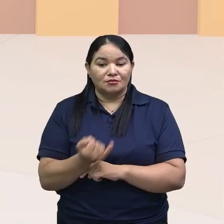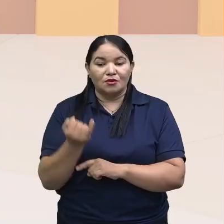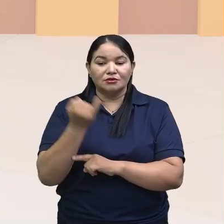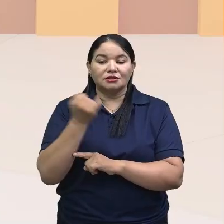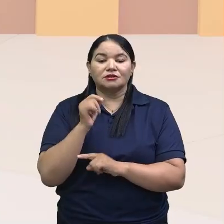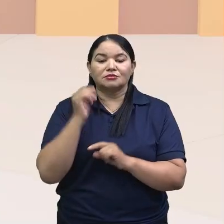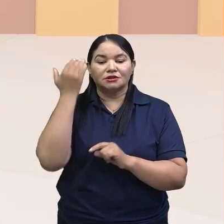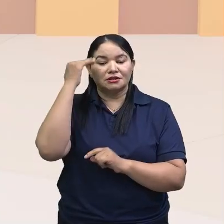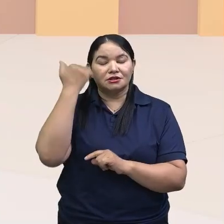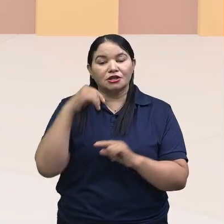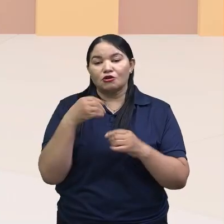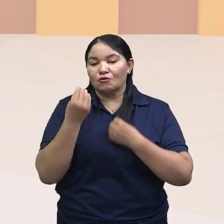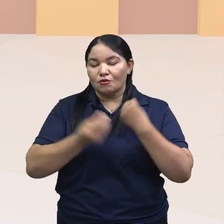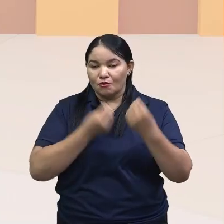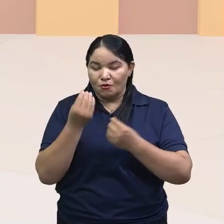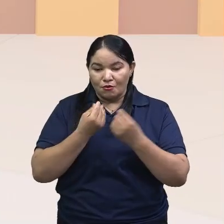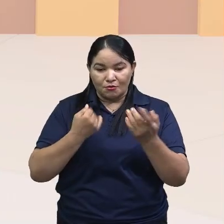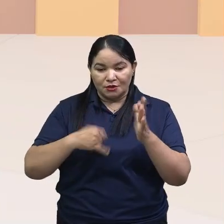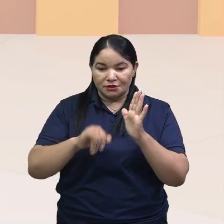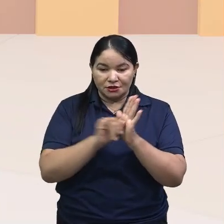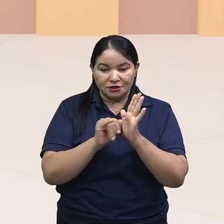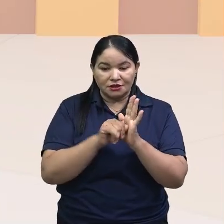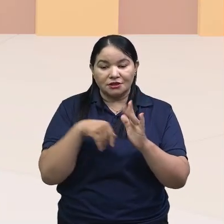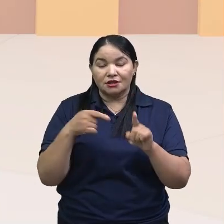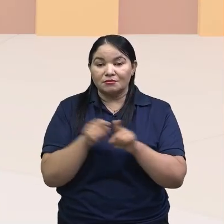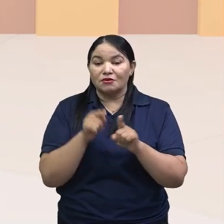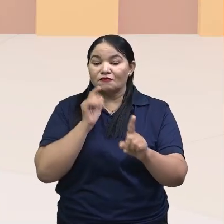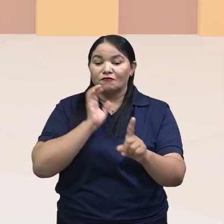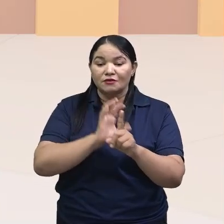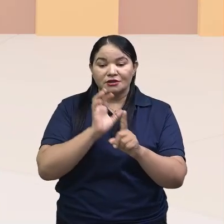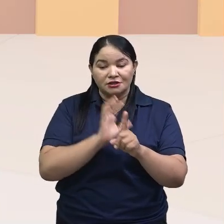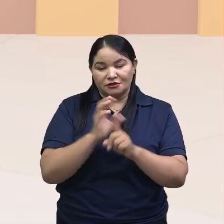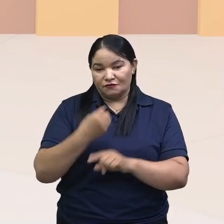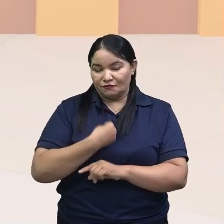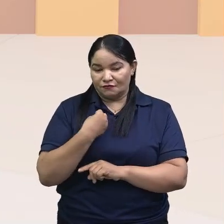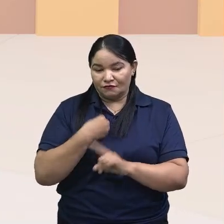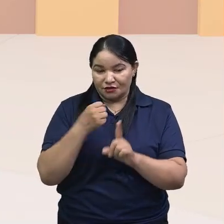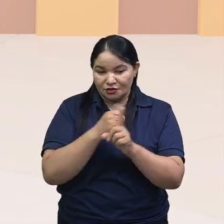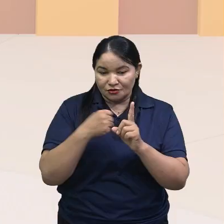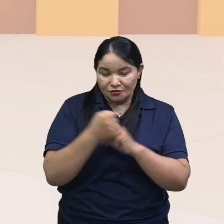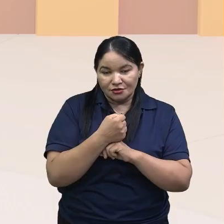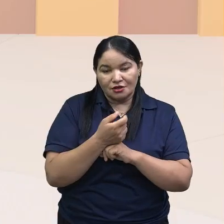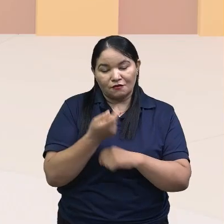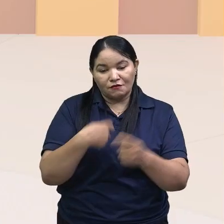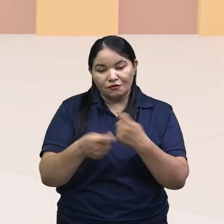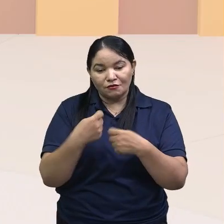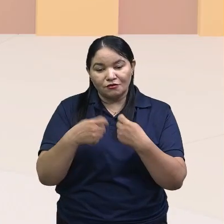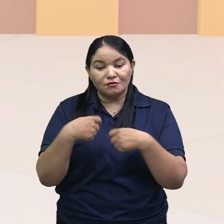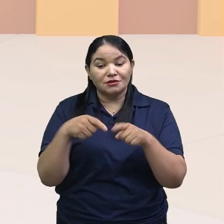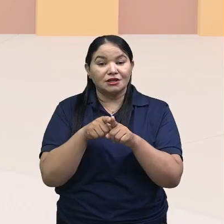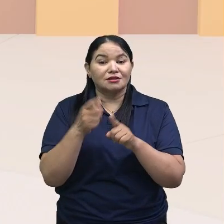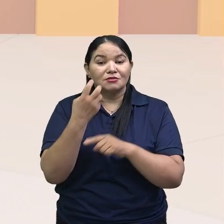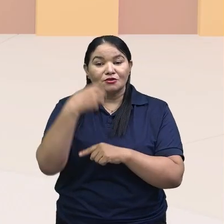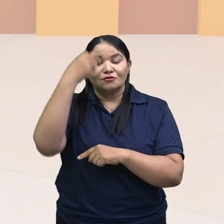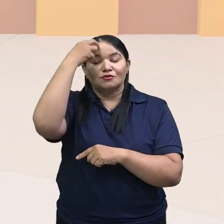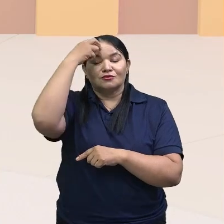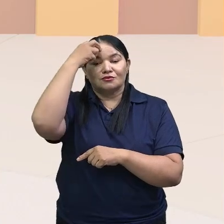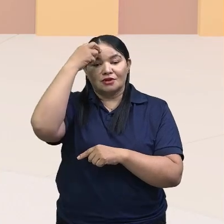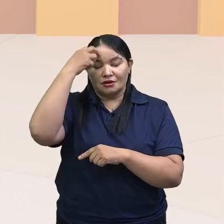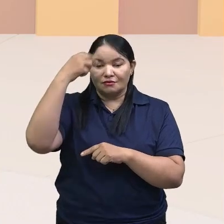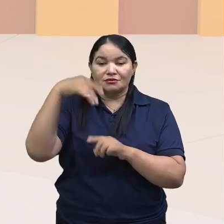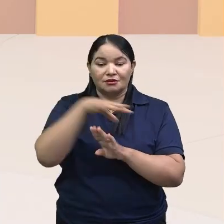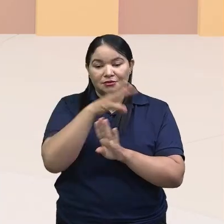como essas identidades influenciam a vida social, econômica e cultural